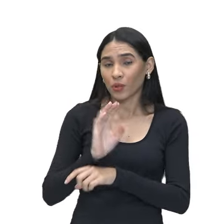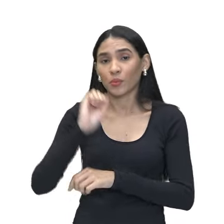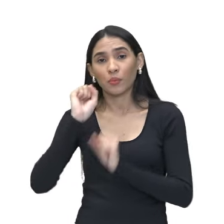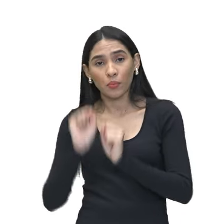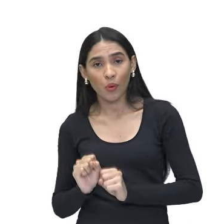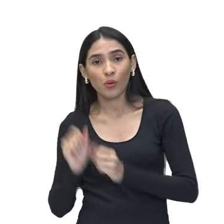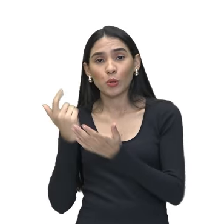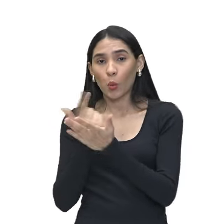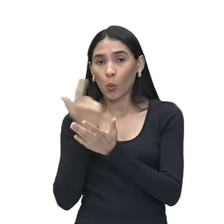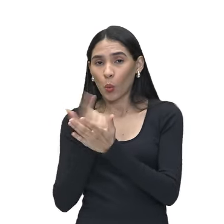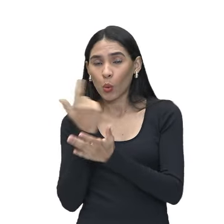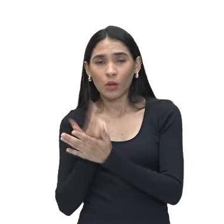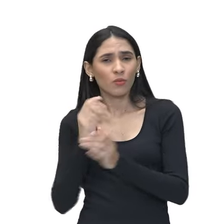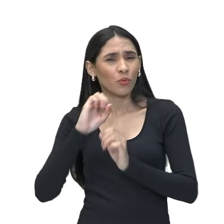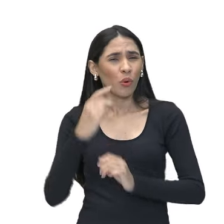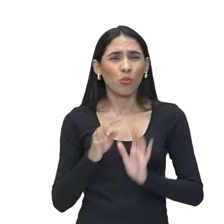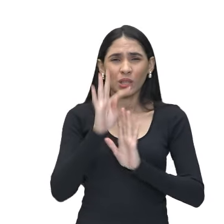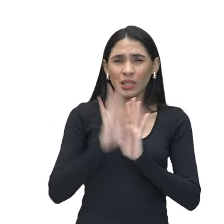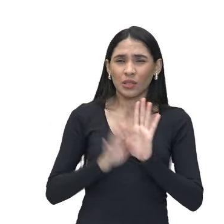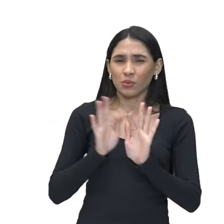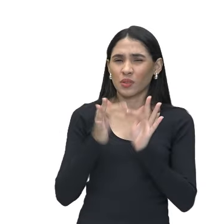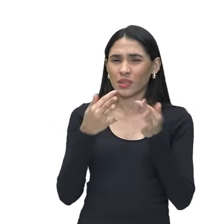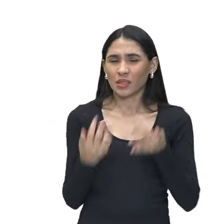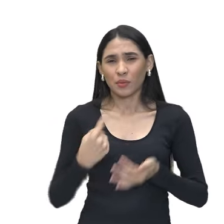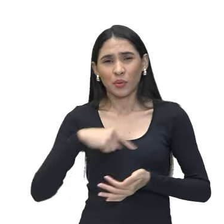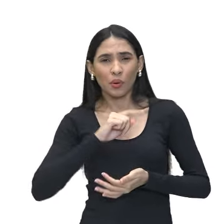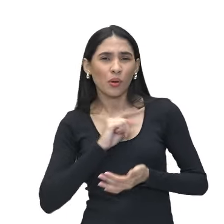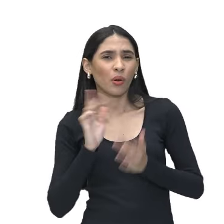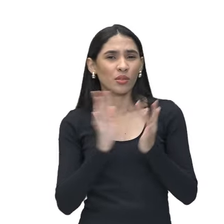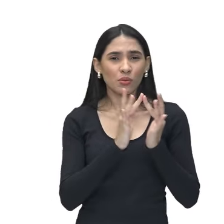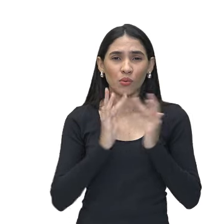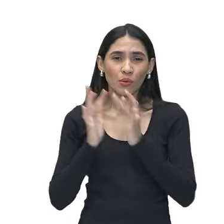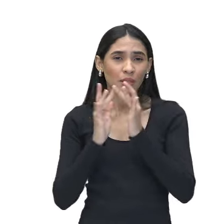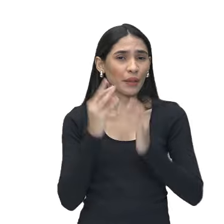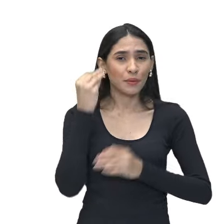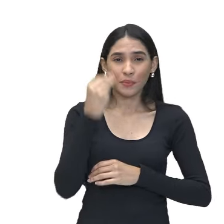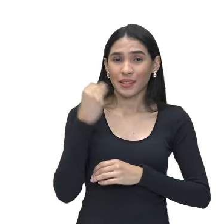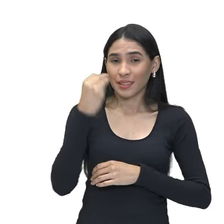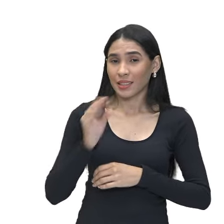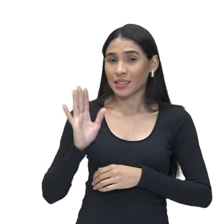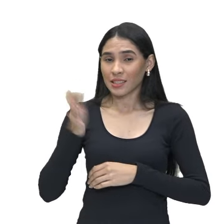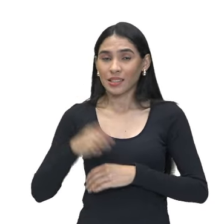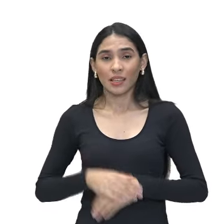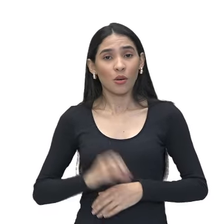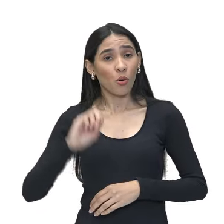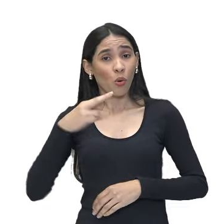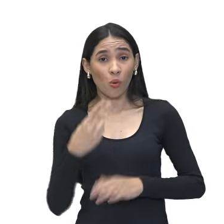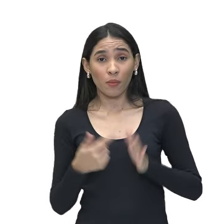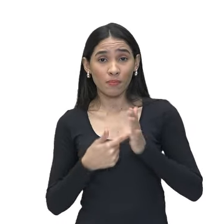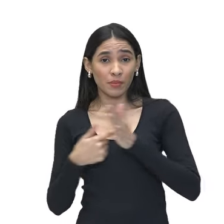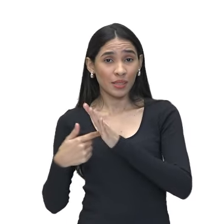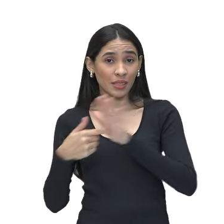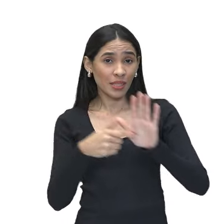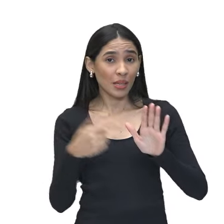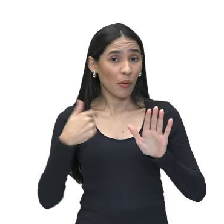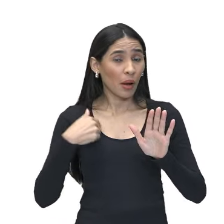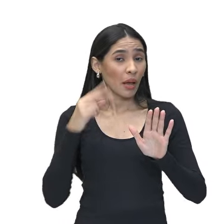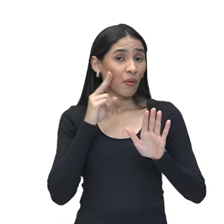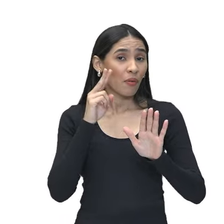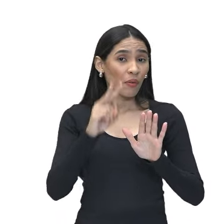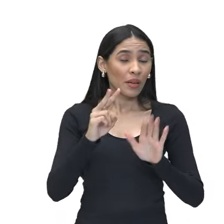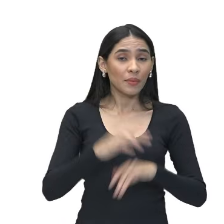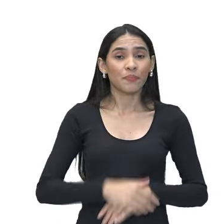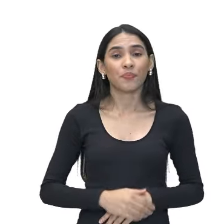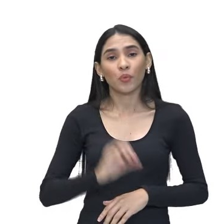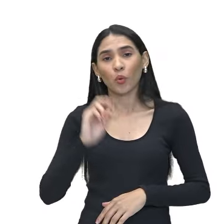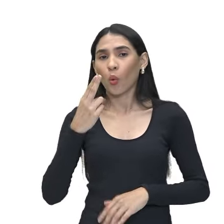texto convencional com o qual nós estamos acostumados a lidar, não é mesmo? Pode ser uma apresentação que eu assisti, um evento